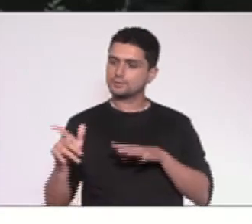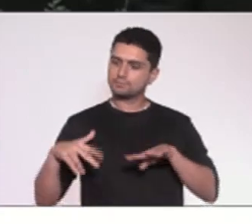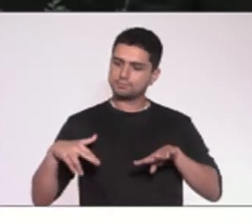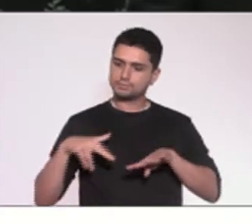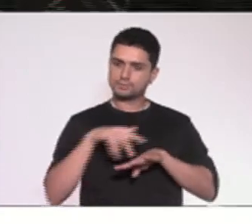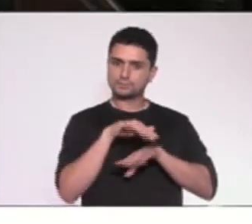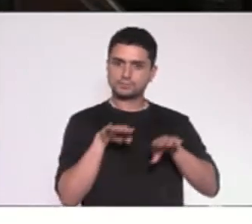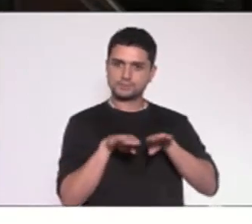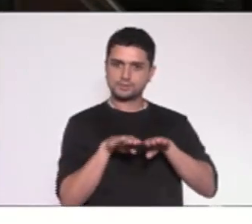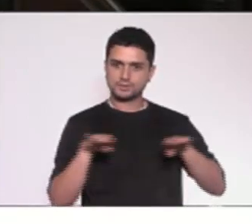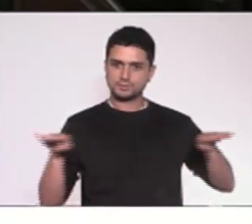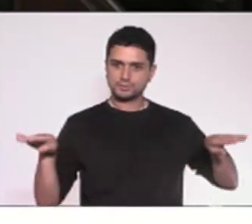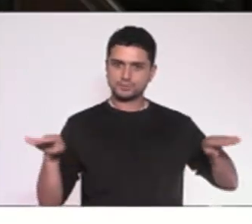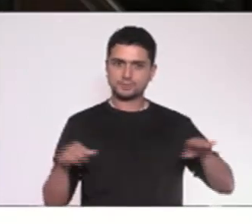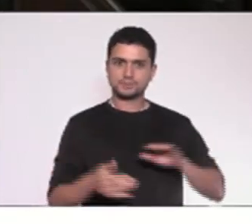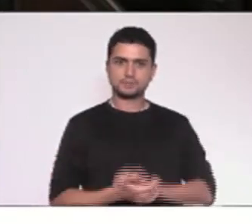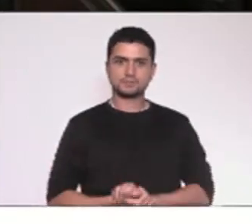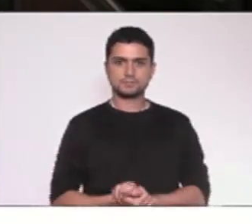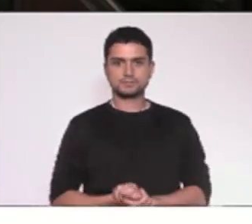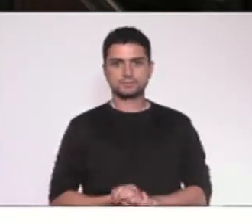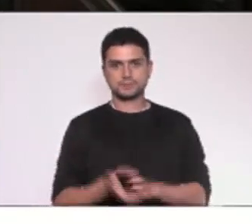obrigado.